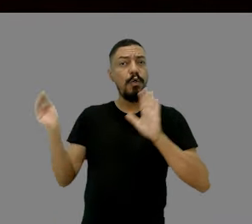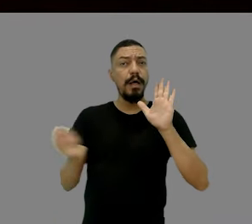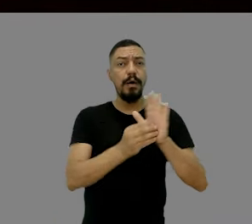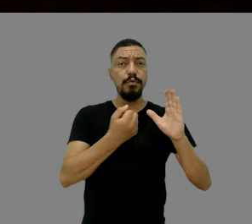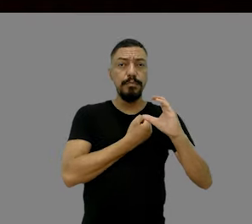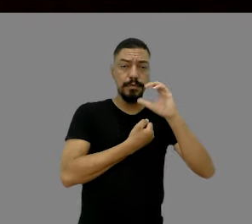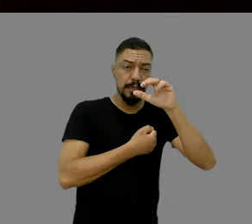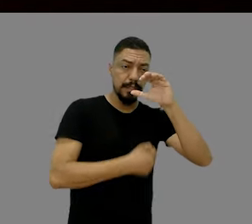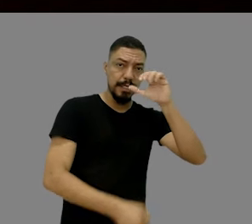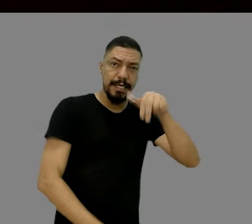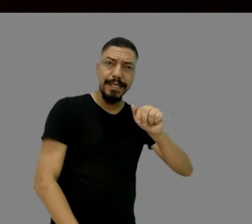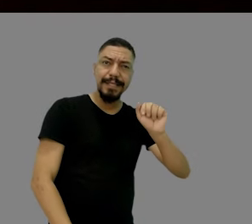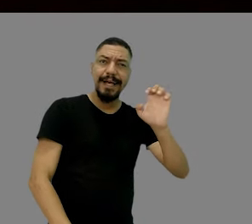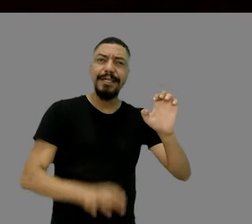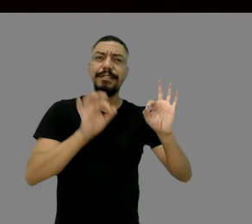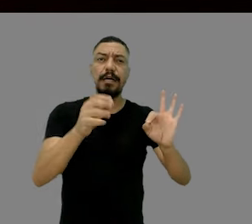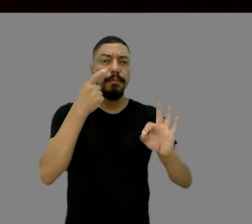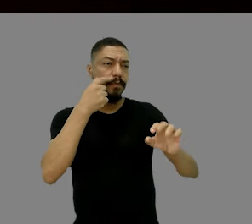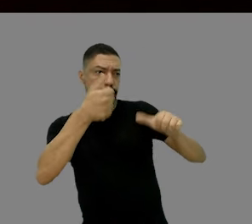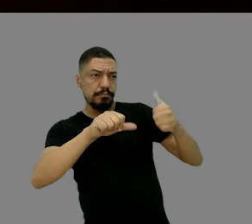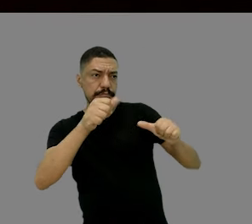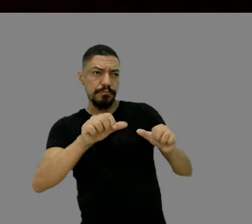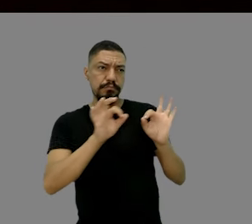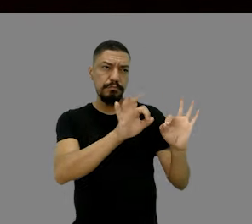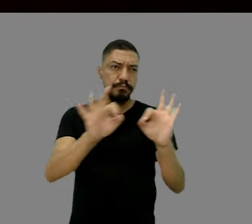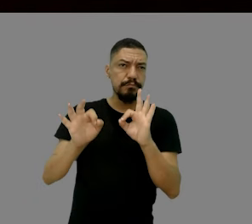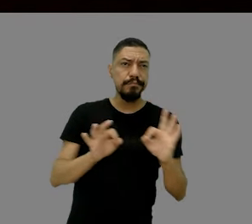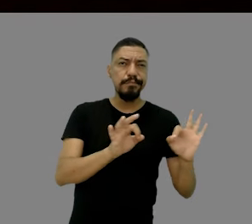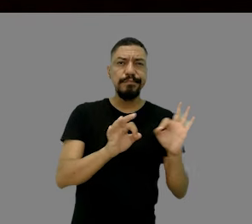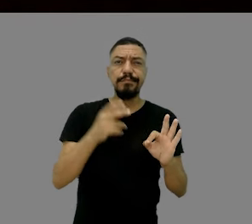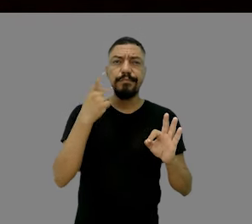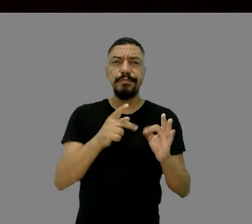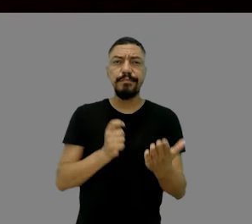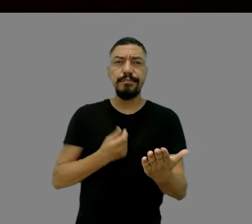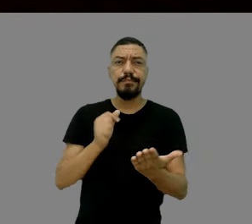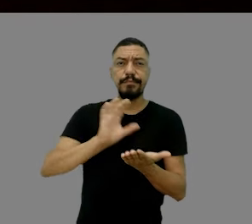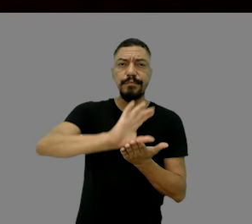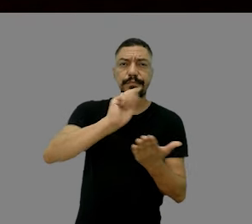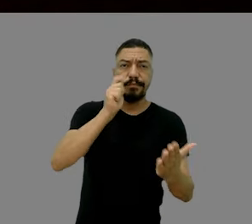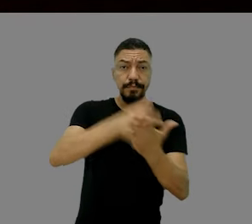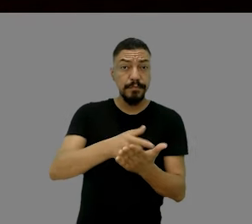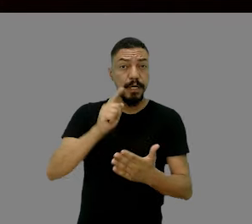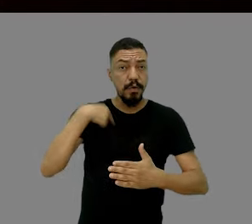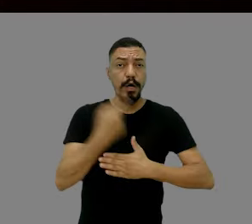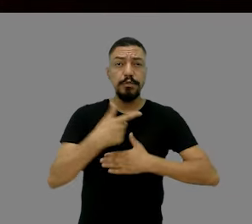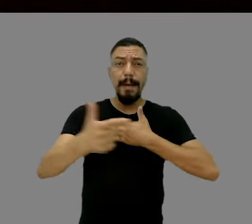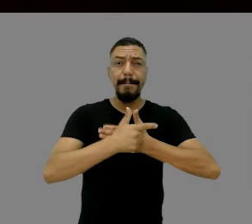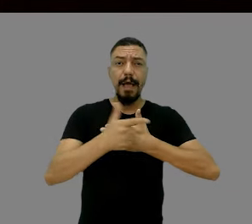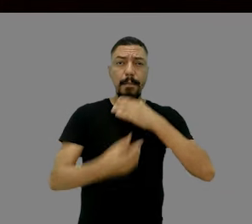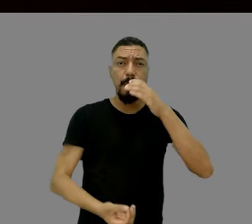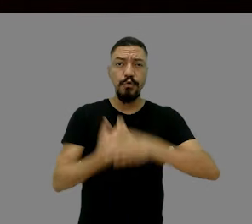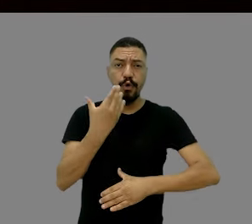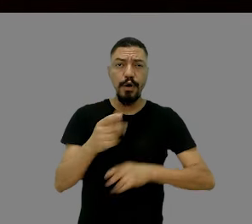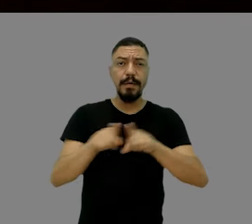os pagamentos. Esse também é o nosso papel como produtores e como formadores. Isso faz com que essa pessoa lá na frente vá fazer um trabalho para uma empresa